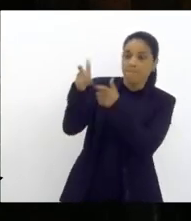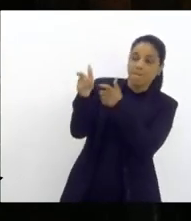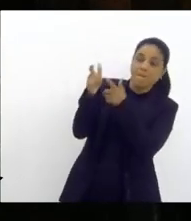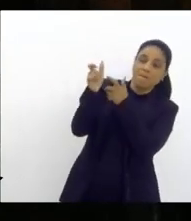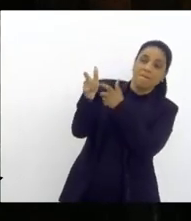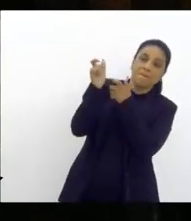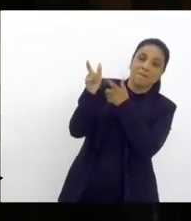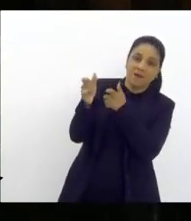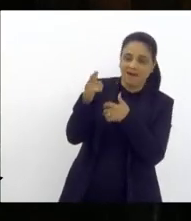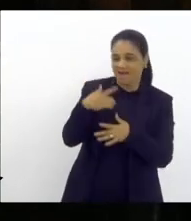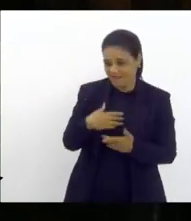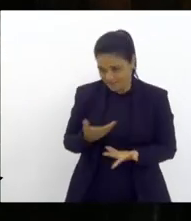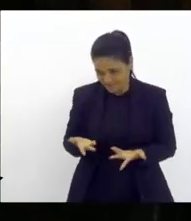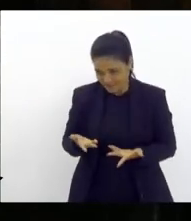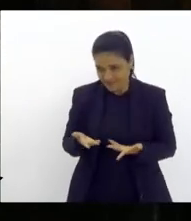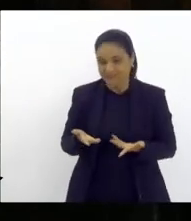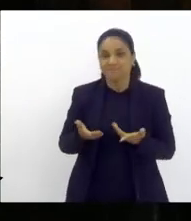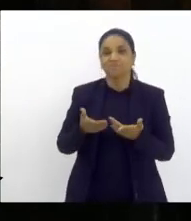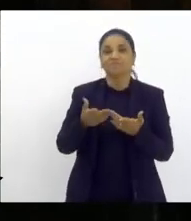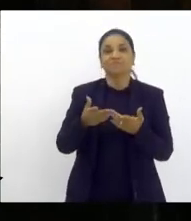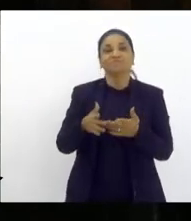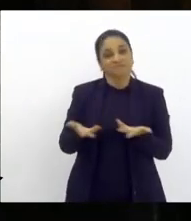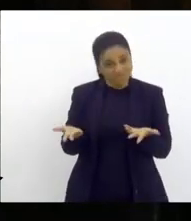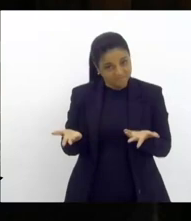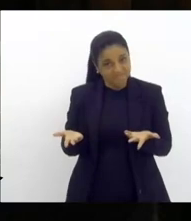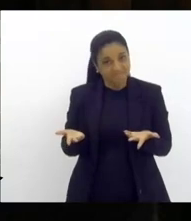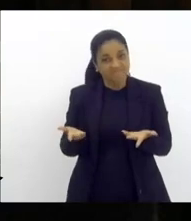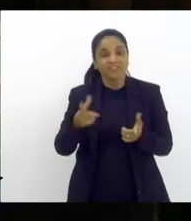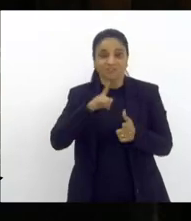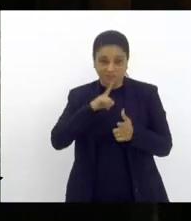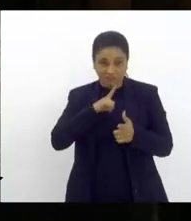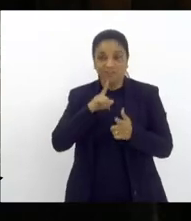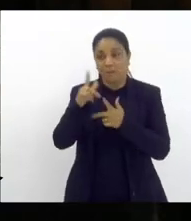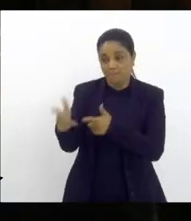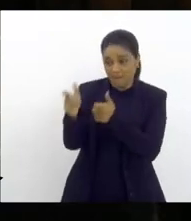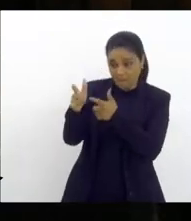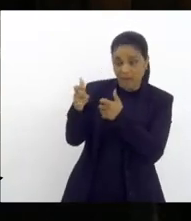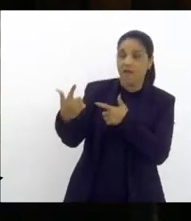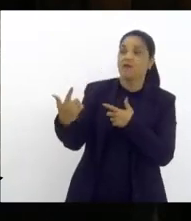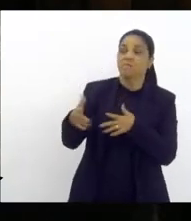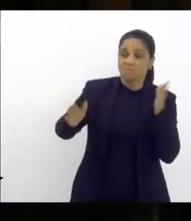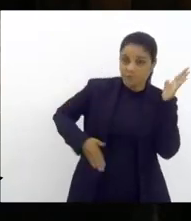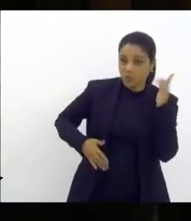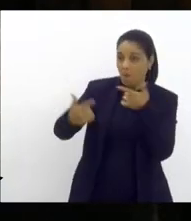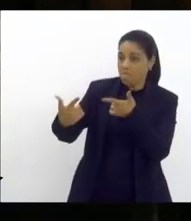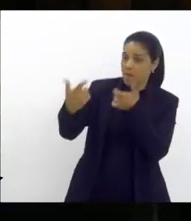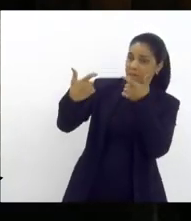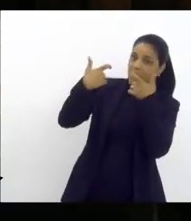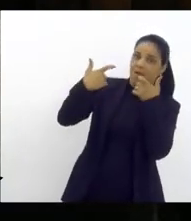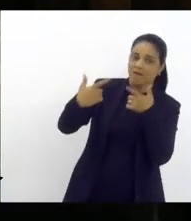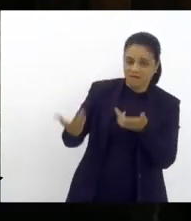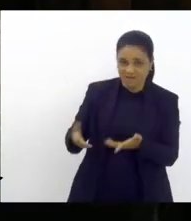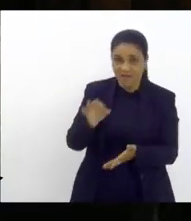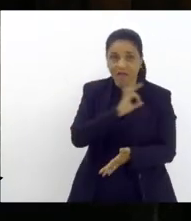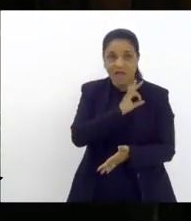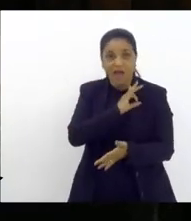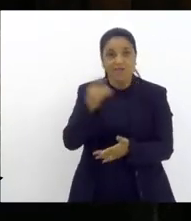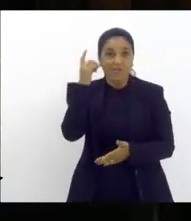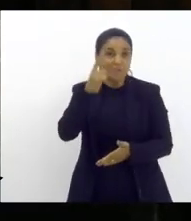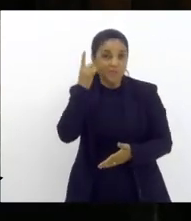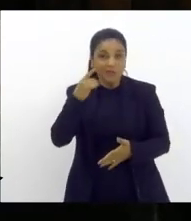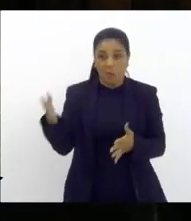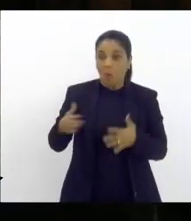carinho e foi recebido a tiro e Teve tiro revidado a deputada ficou apavorada